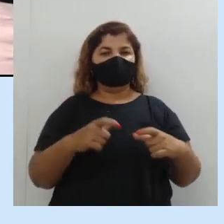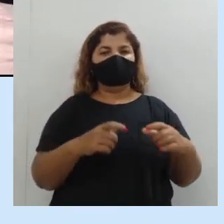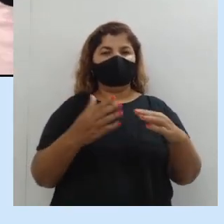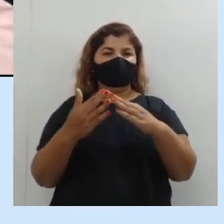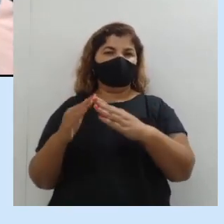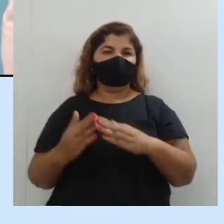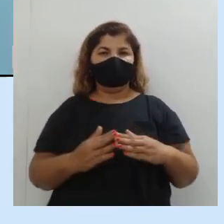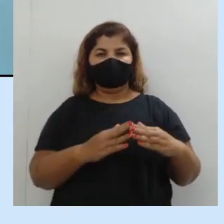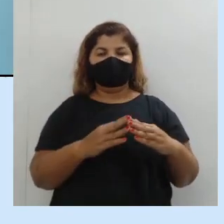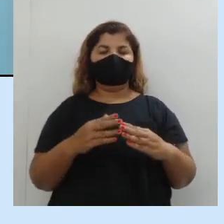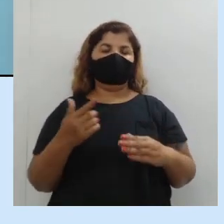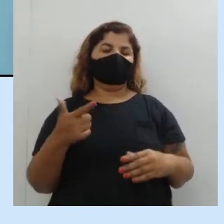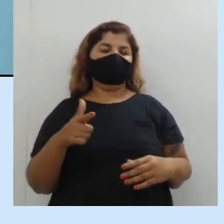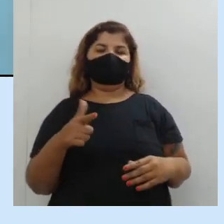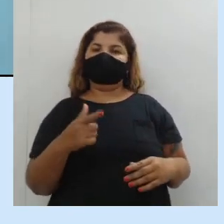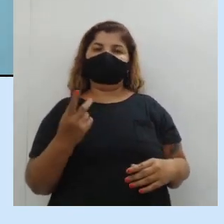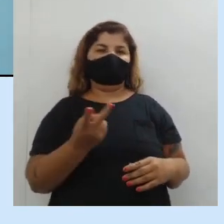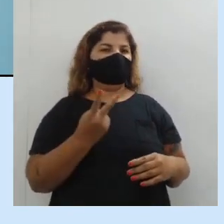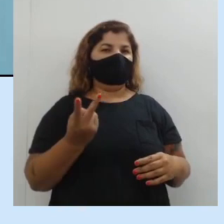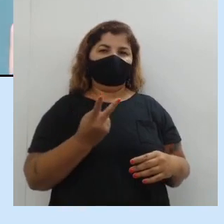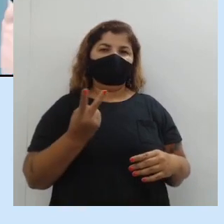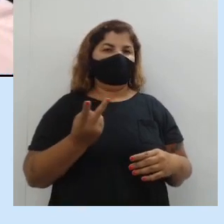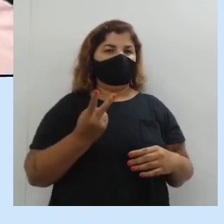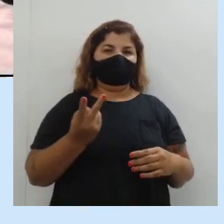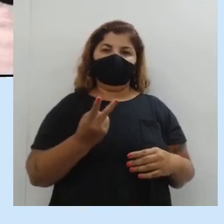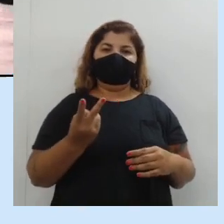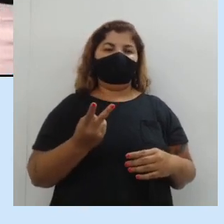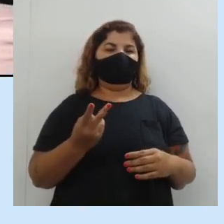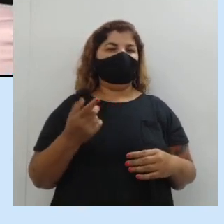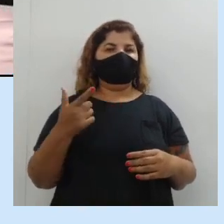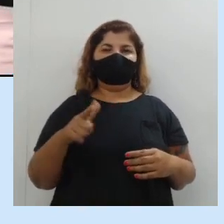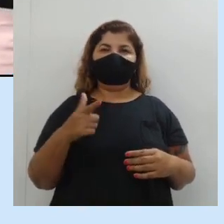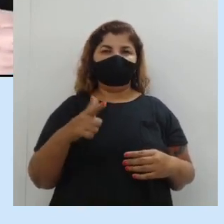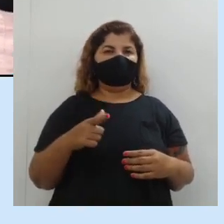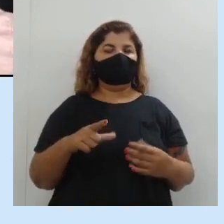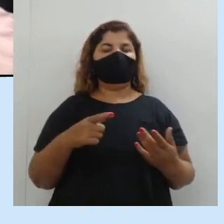não eram valorizados, não eram colocados em obras